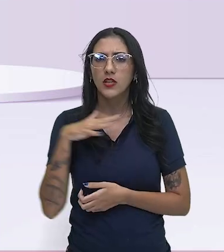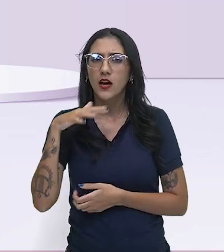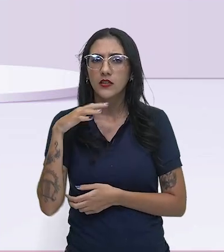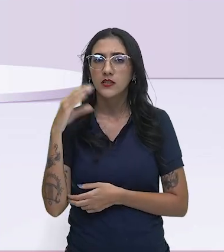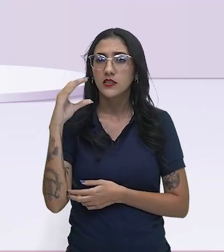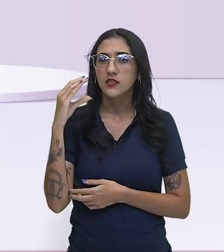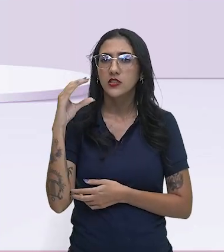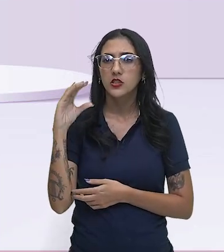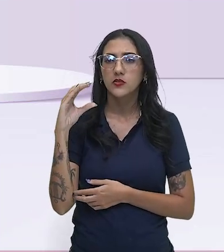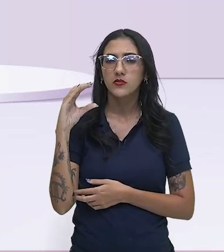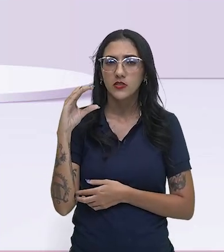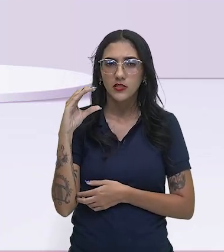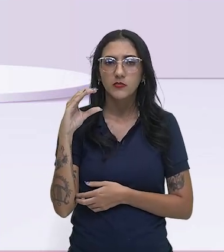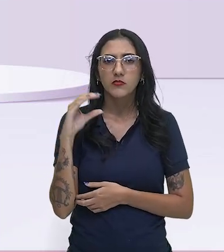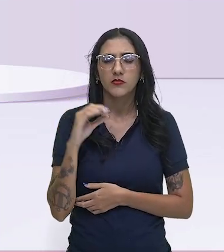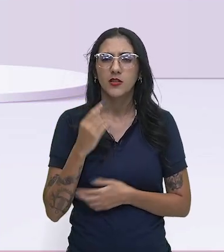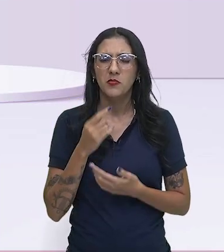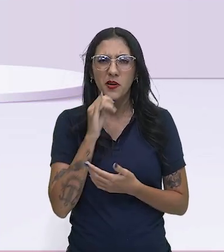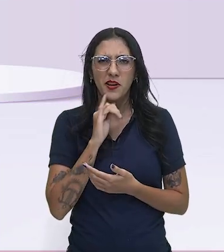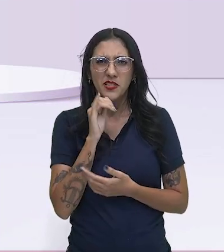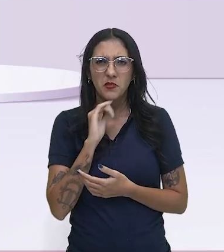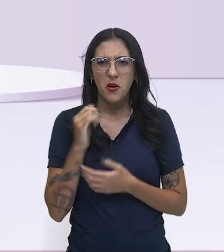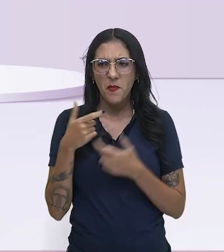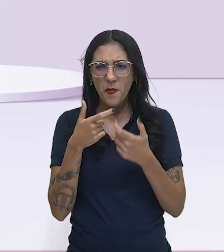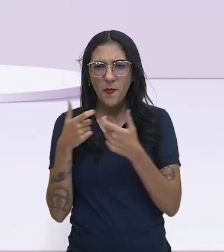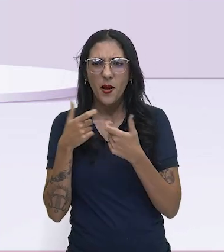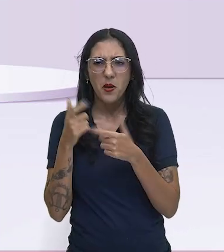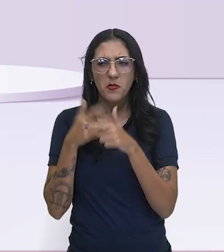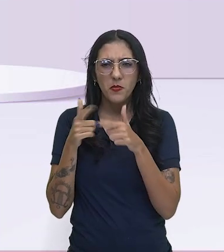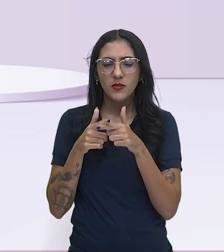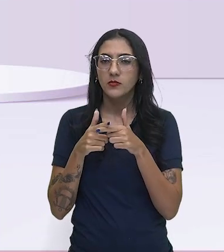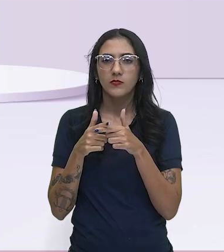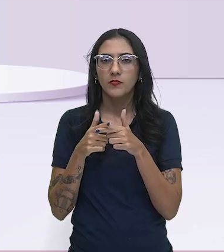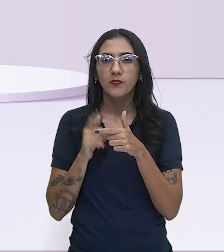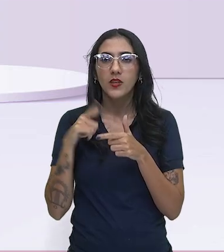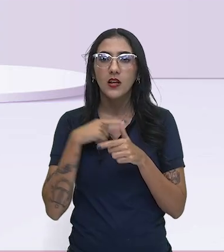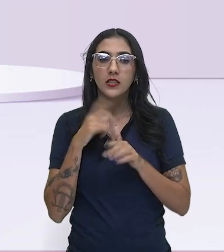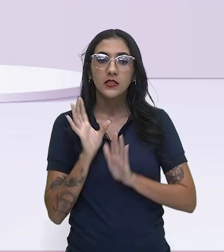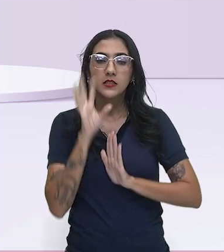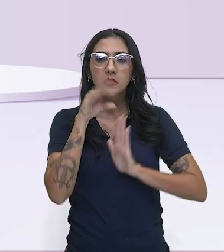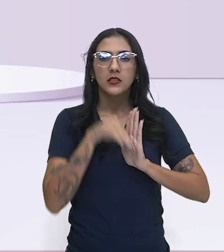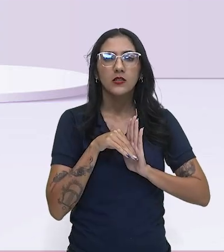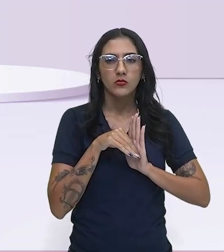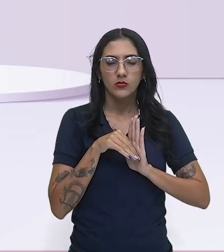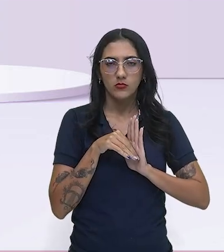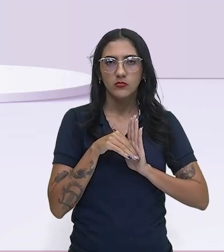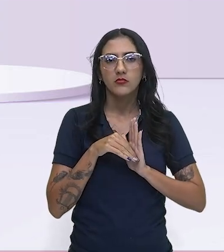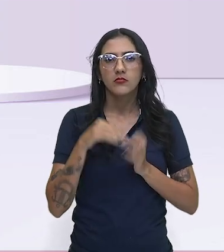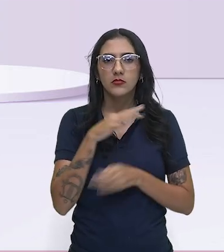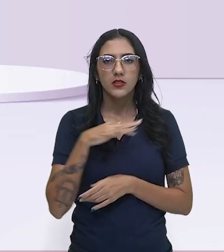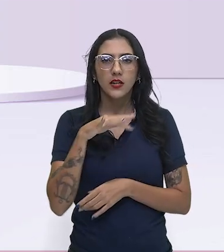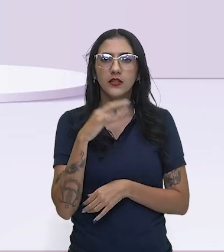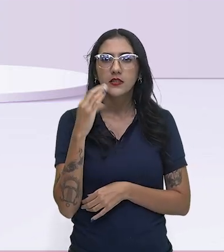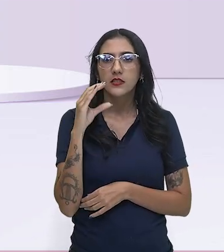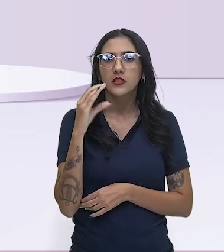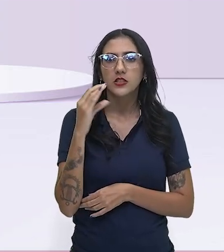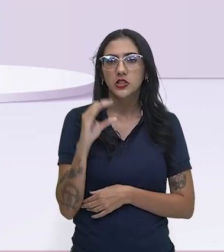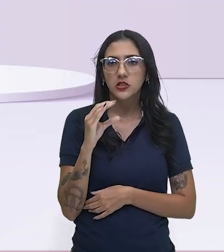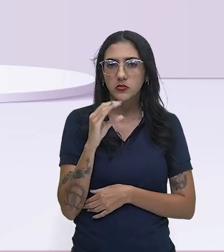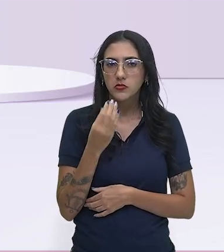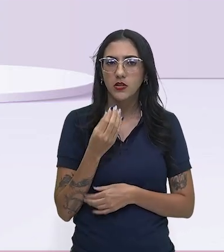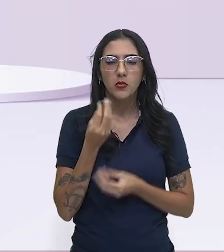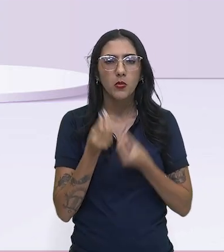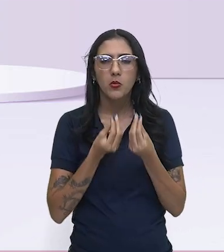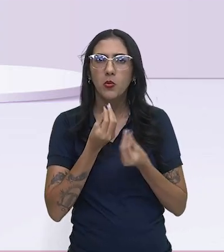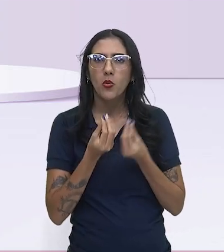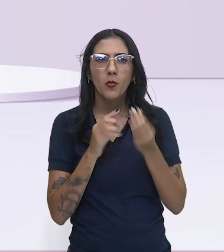guerra, não. Né? Não é uma guerra, é uma revolução dentro da própria busca do